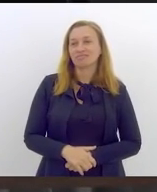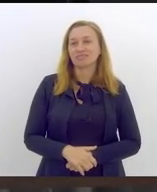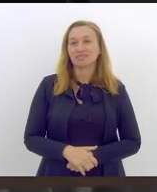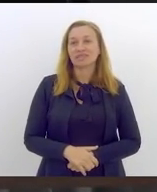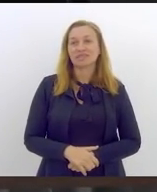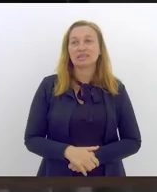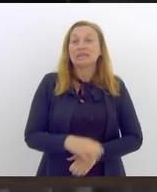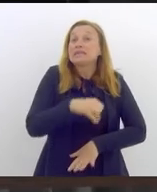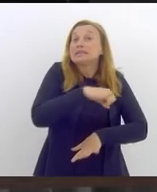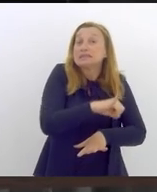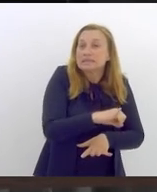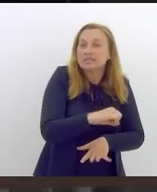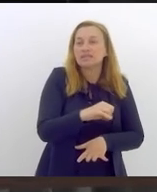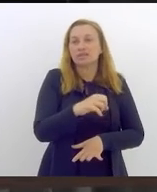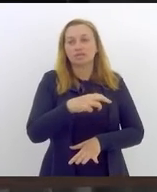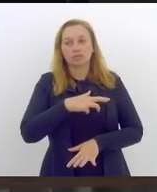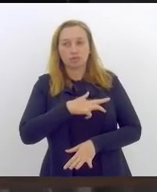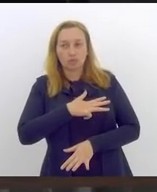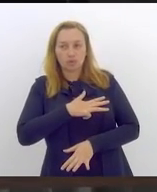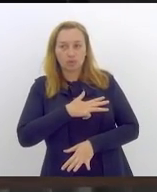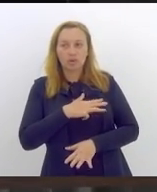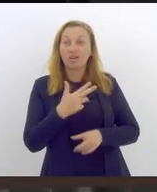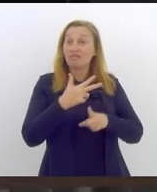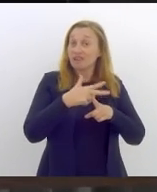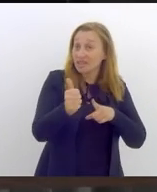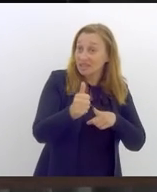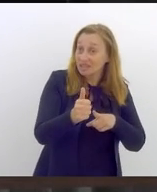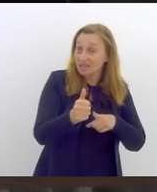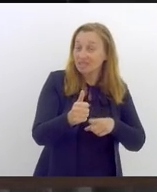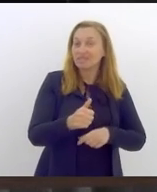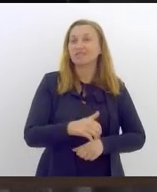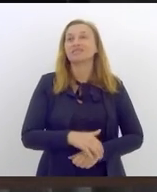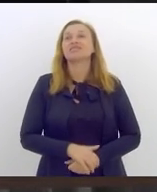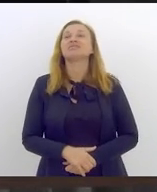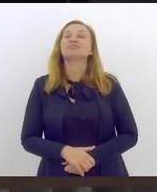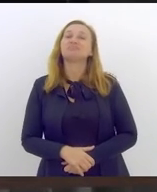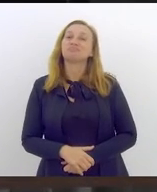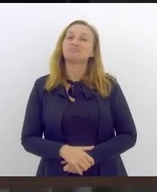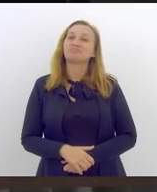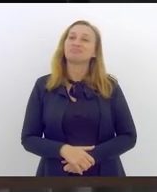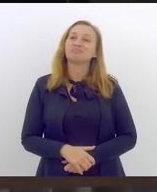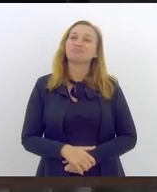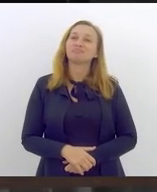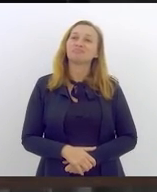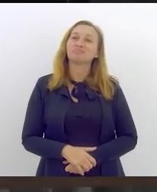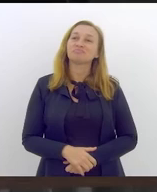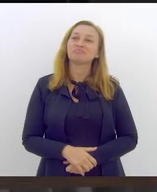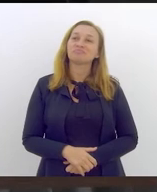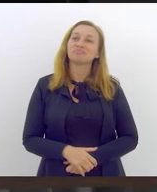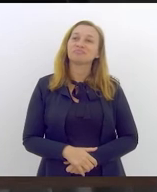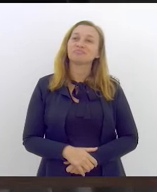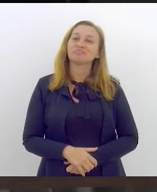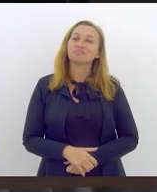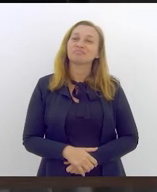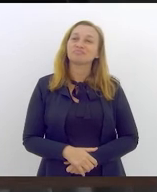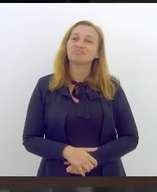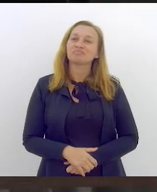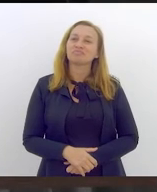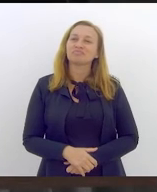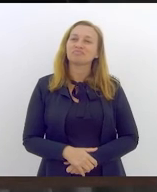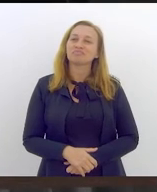o Lula vencesse caso Lula vença eles trazem